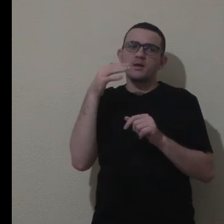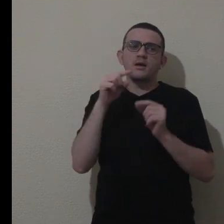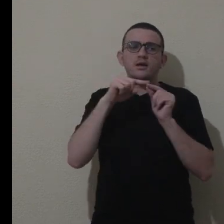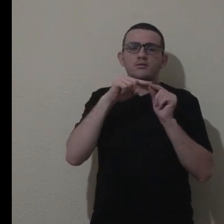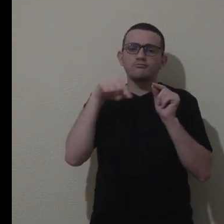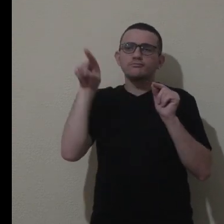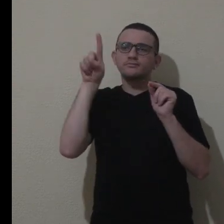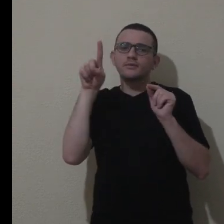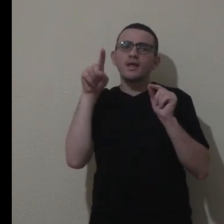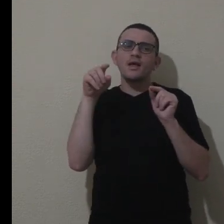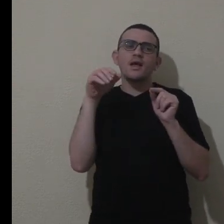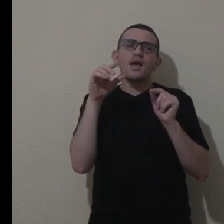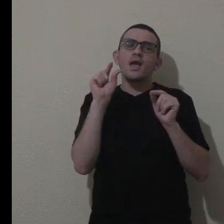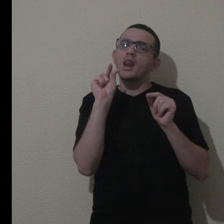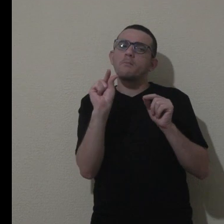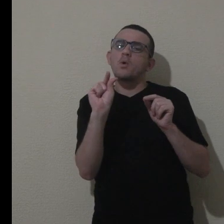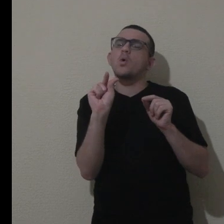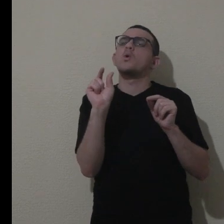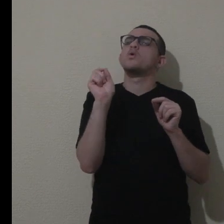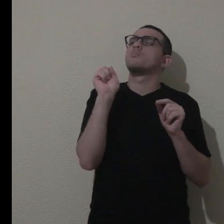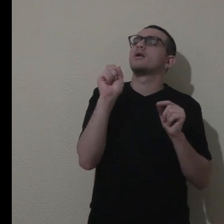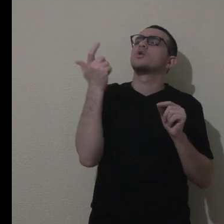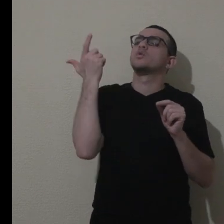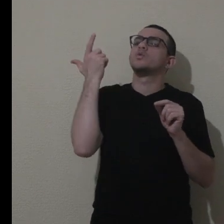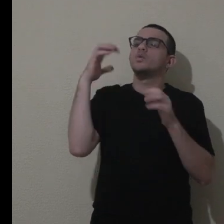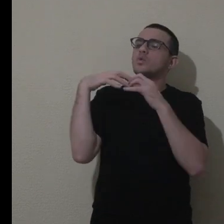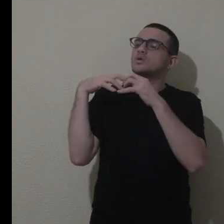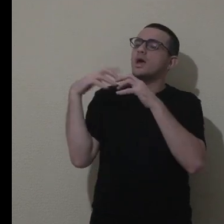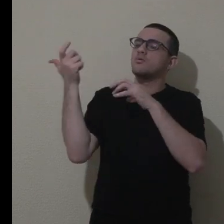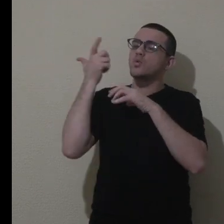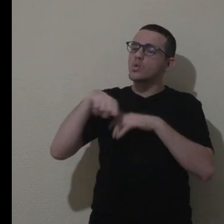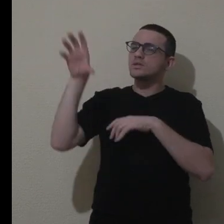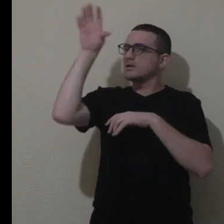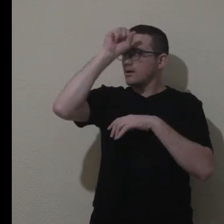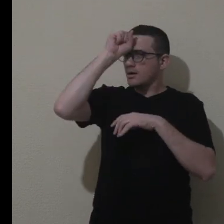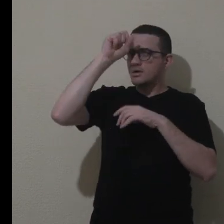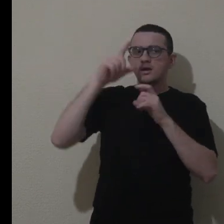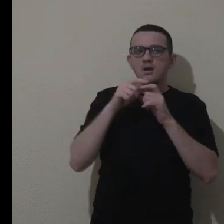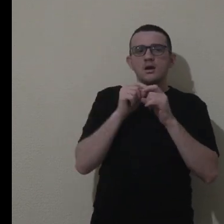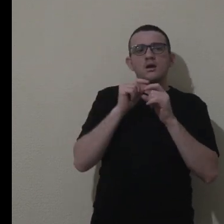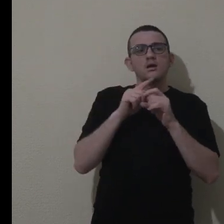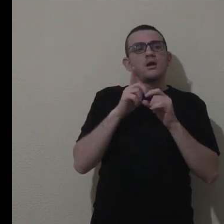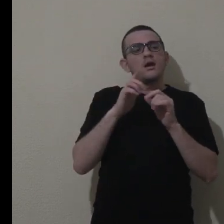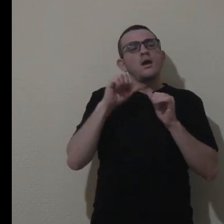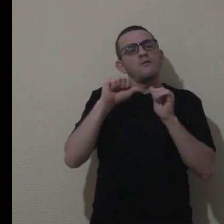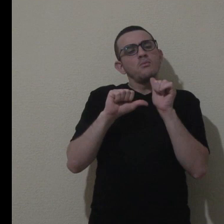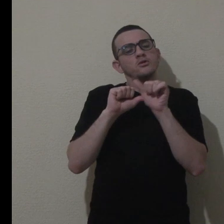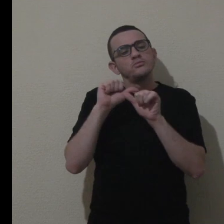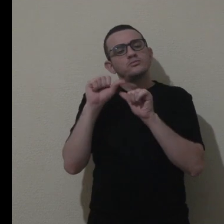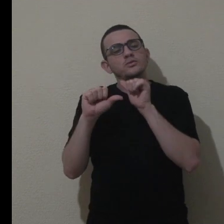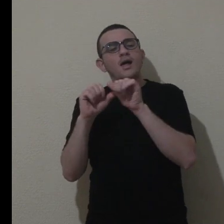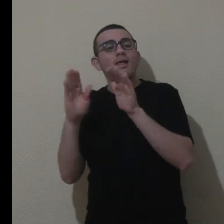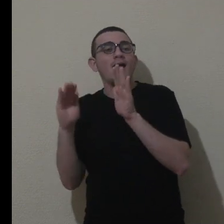mais embaixo, ela é pouco para que o teu cérebro possa absorver. E ela vai chegando,